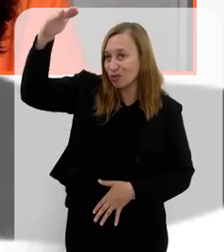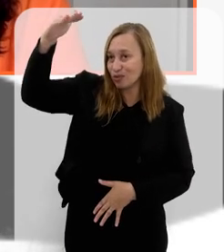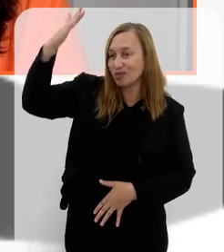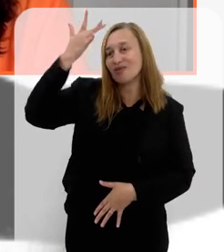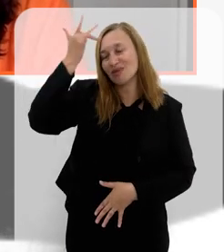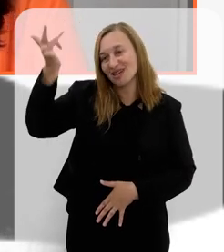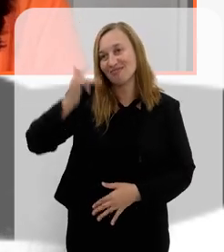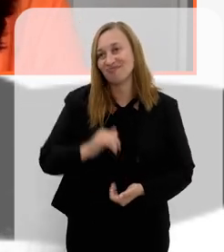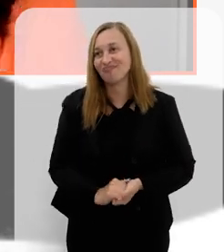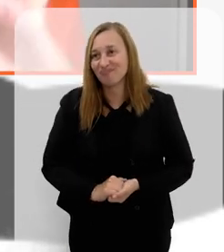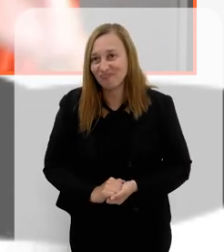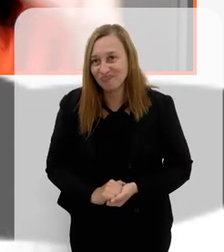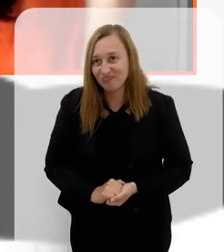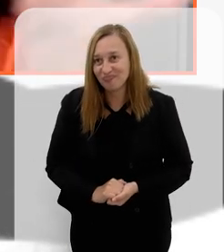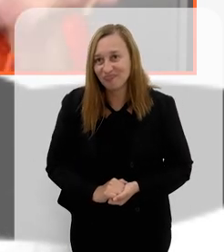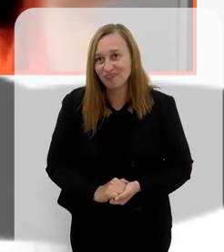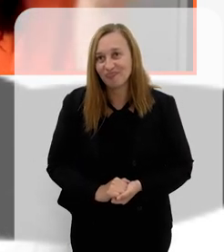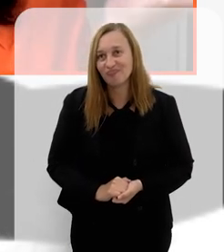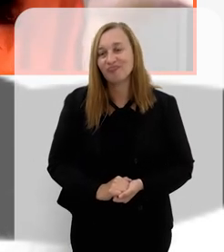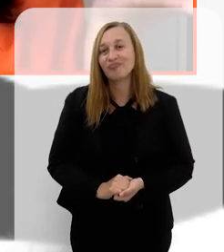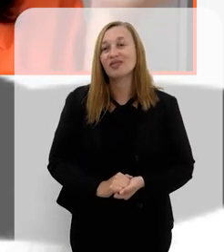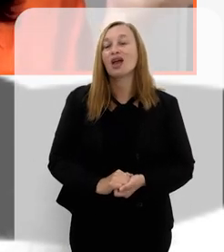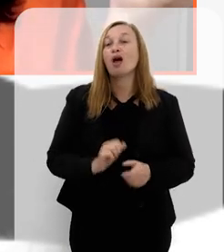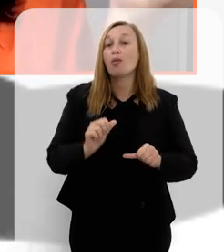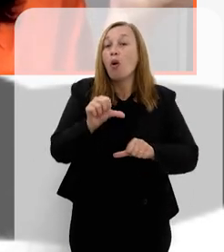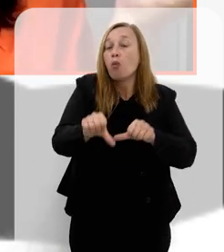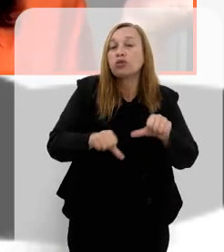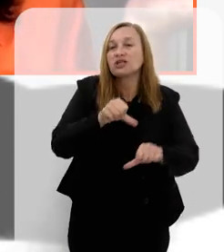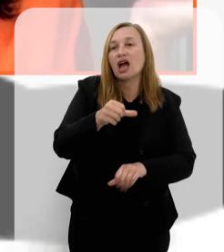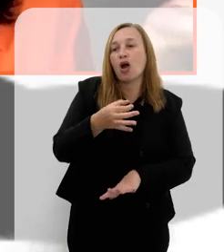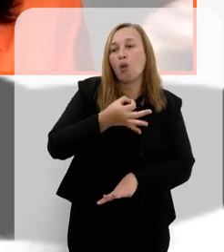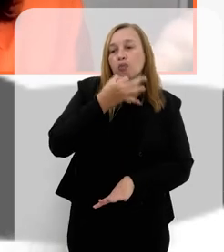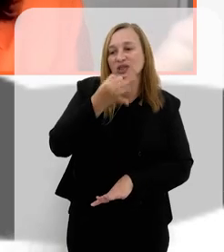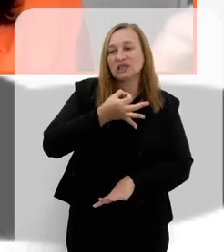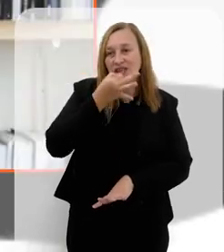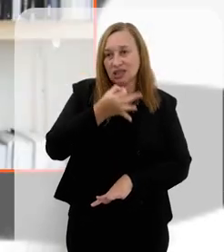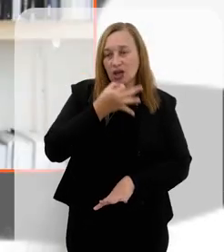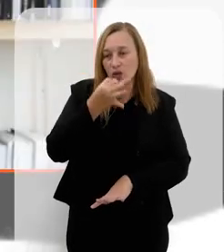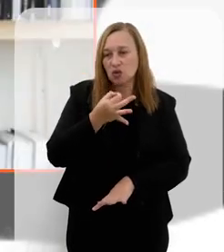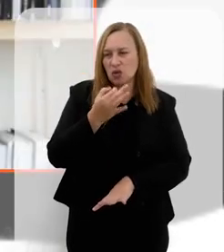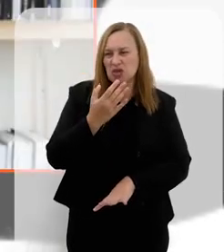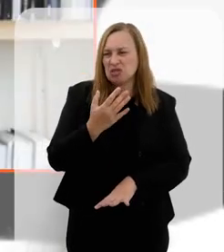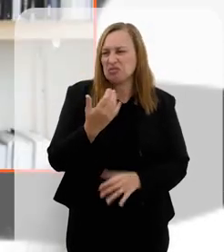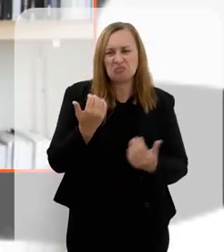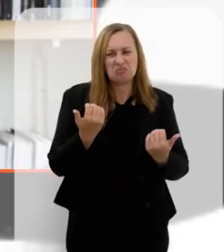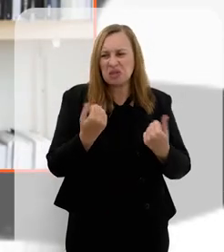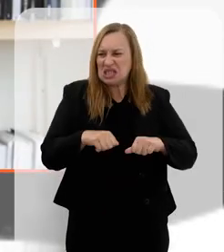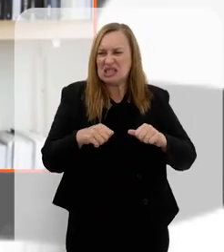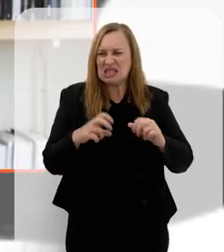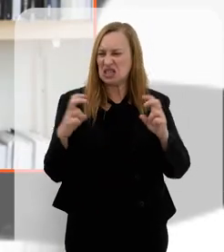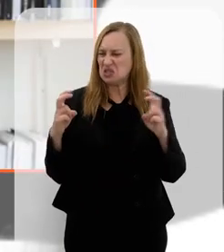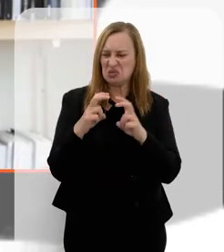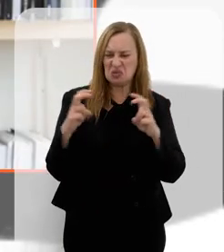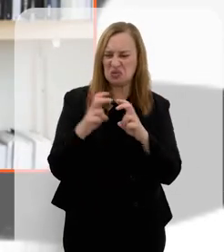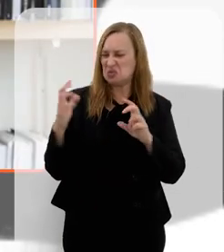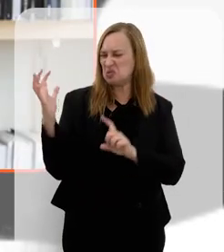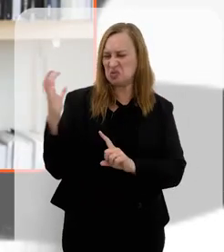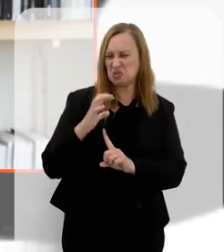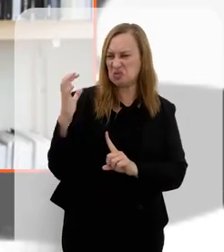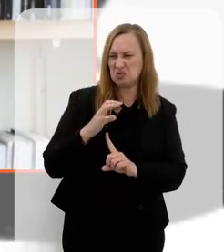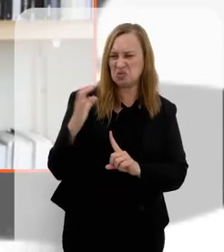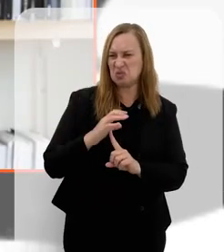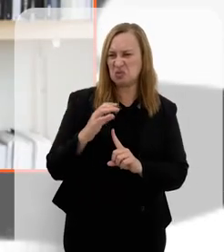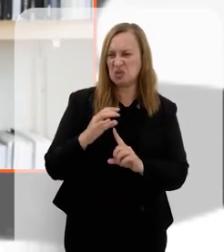amanhã. Lógico. Ou seja, passíveis de mudarem de opinião sem nenhum tipo de conflito, sem nenhum tipo